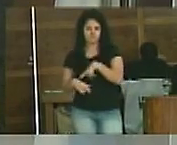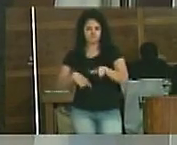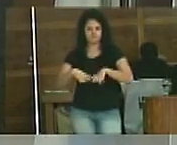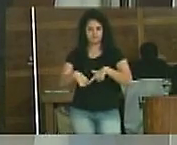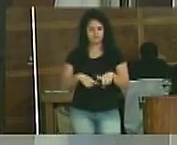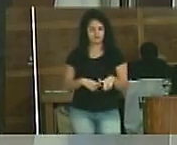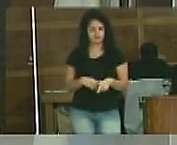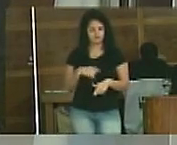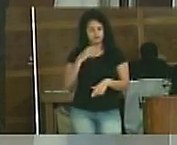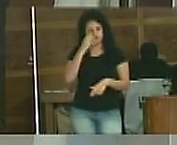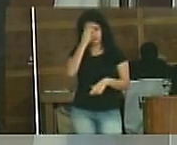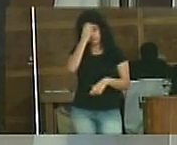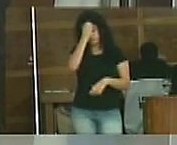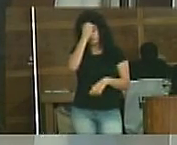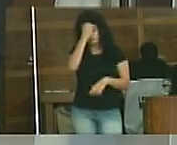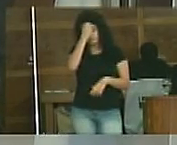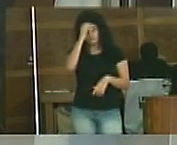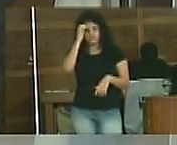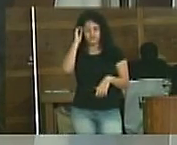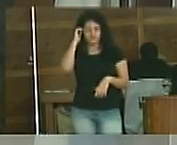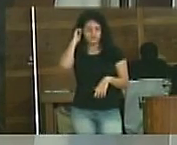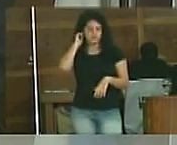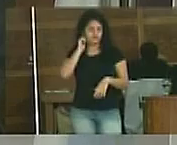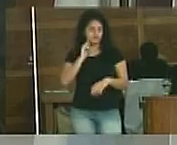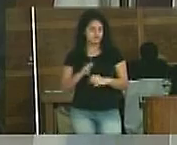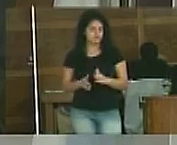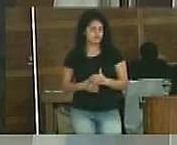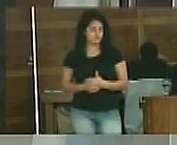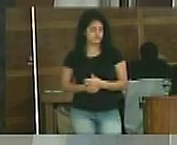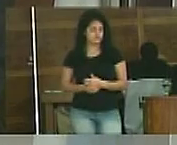parte. Também,